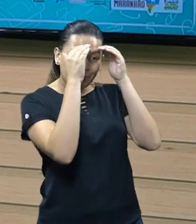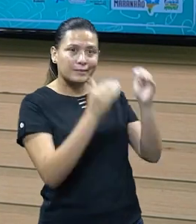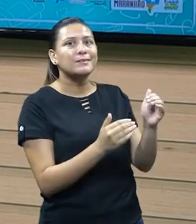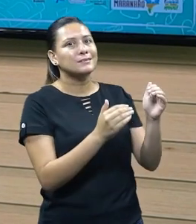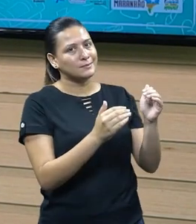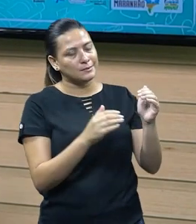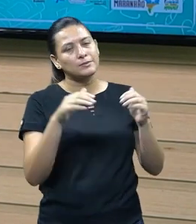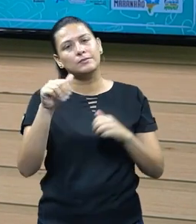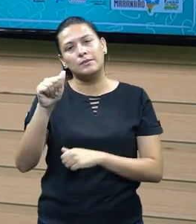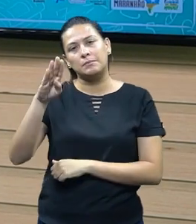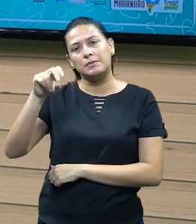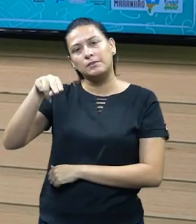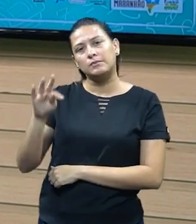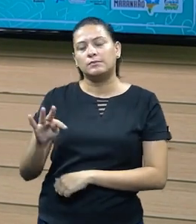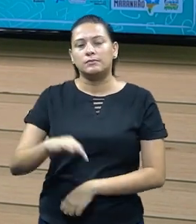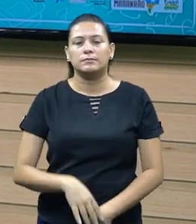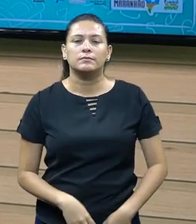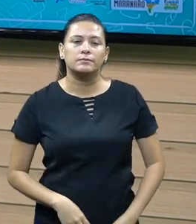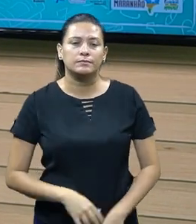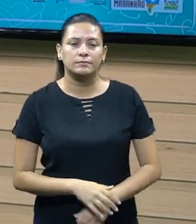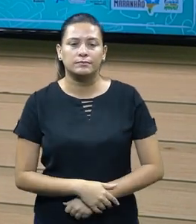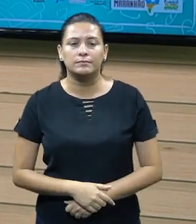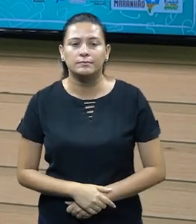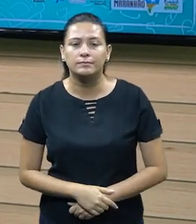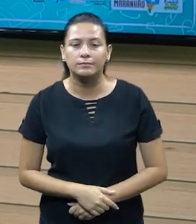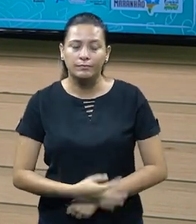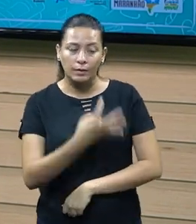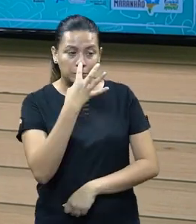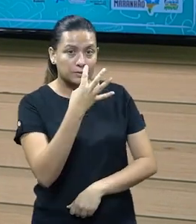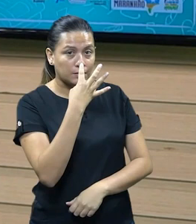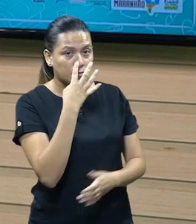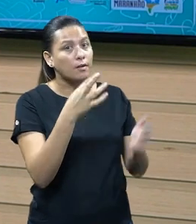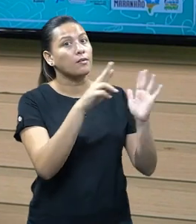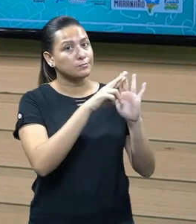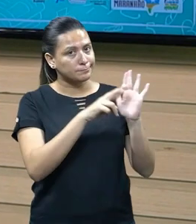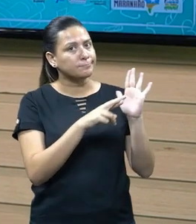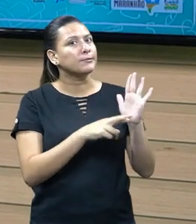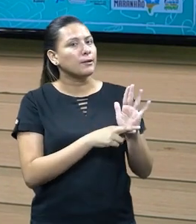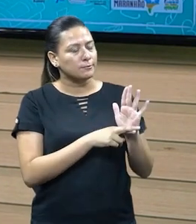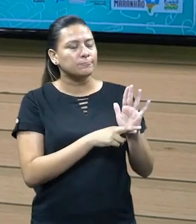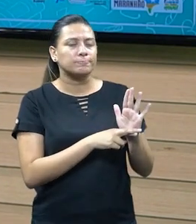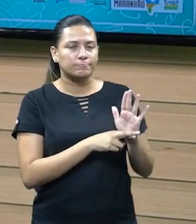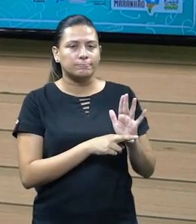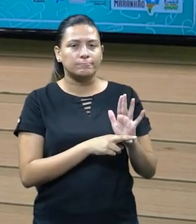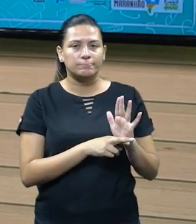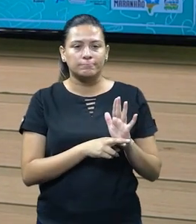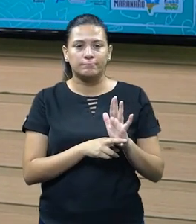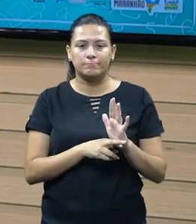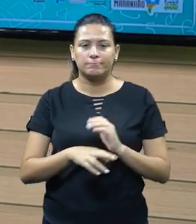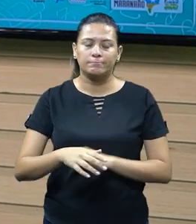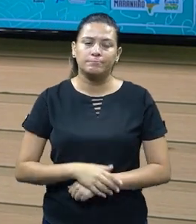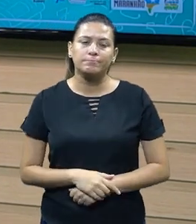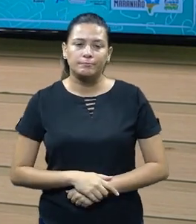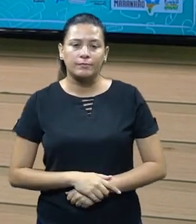eh científicos como um fichamento né a gente necessita observar as regras e as normas aí gramaticais da nossa língua